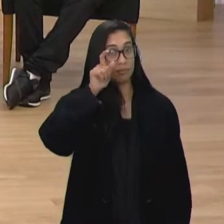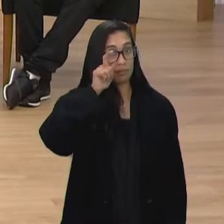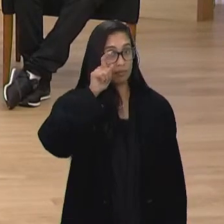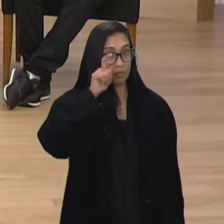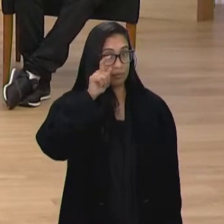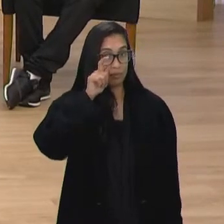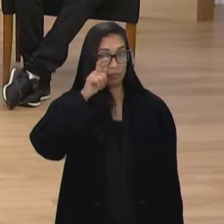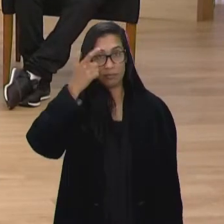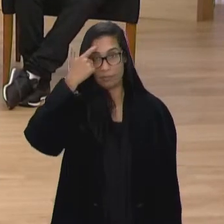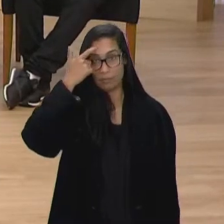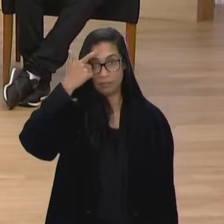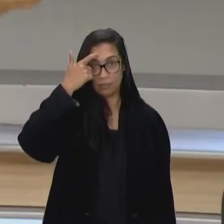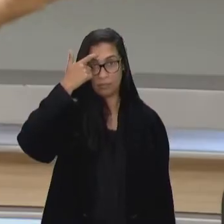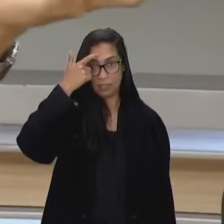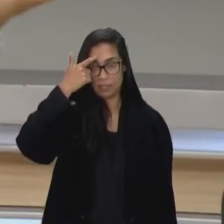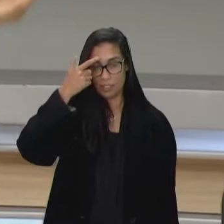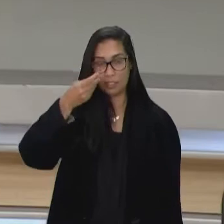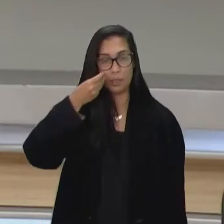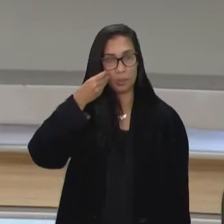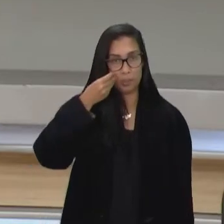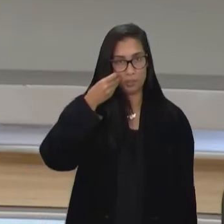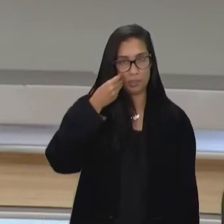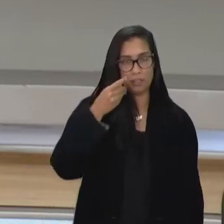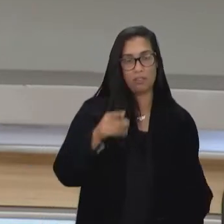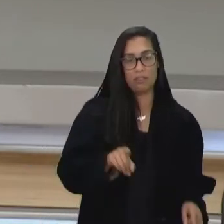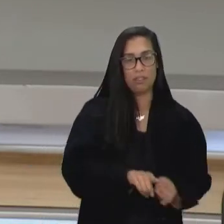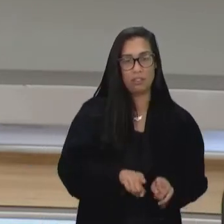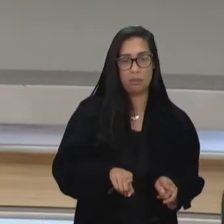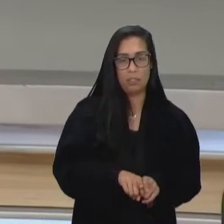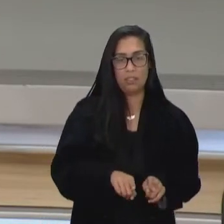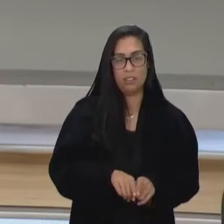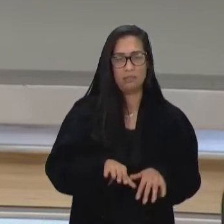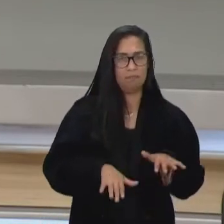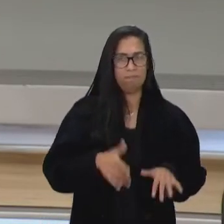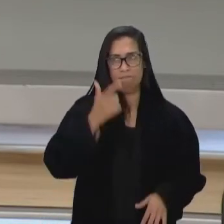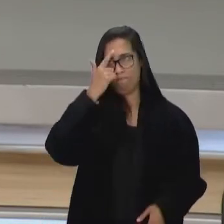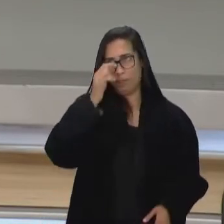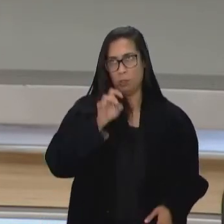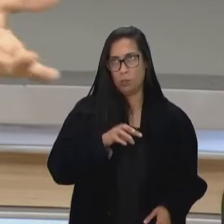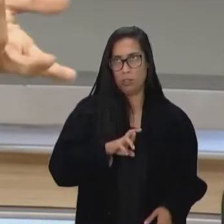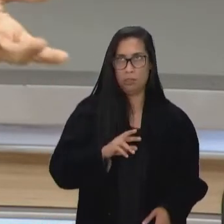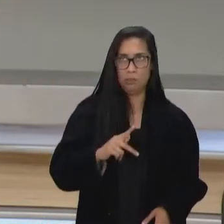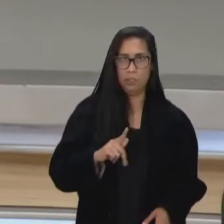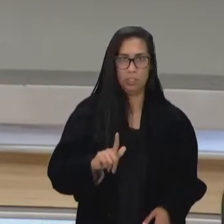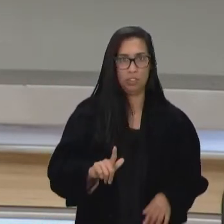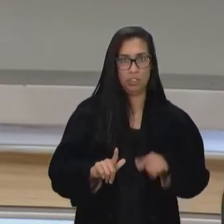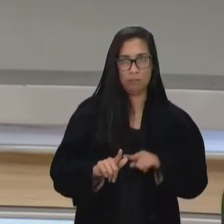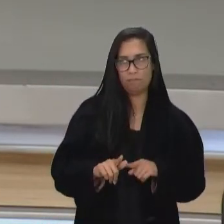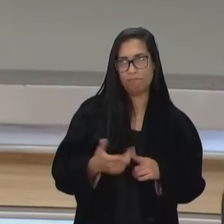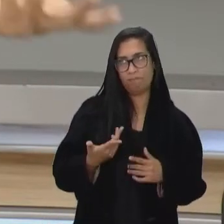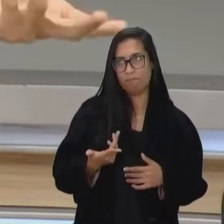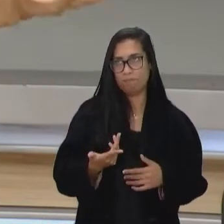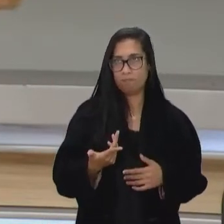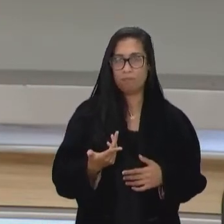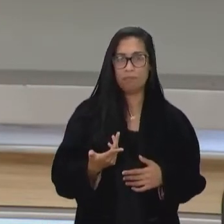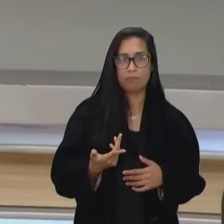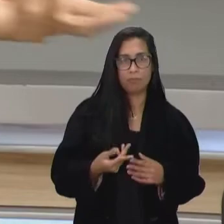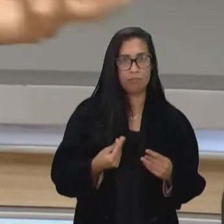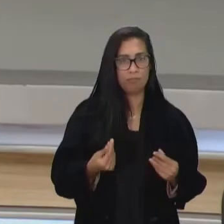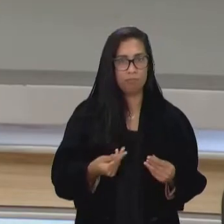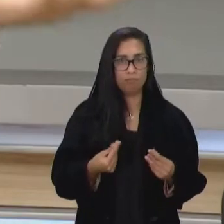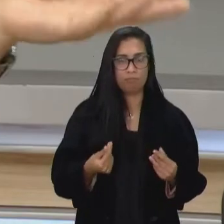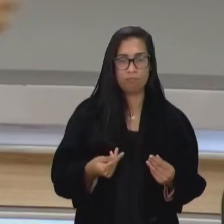pensar nas grandes possibilidades, porque às vezes a gente pensa só no RPG, só tipo, tem os caras que jogam lá, tem o cara